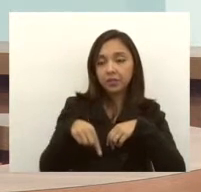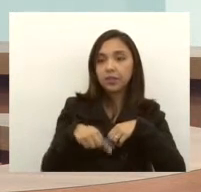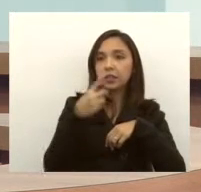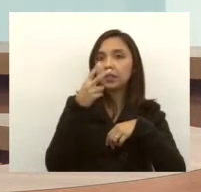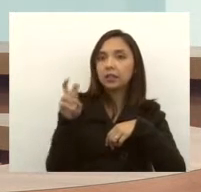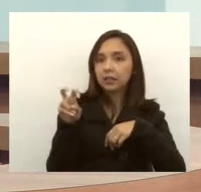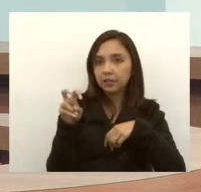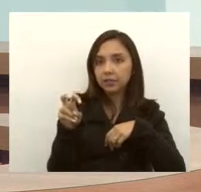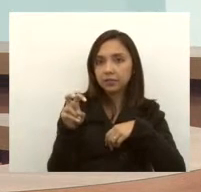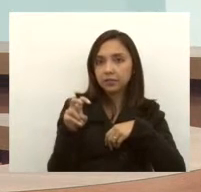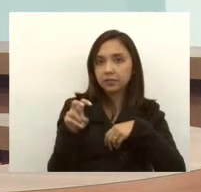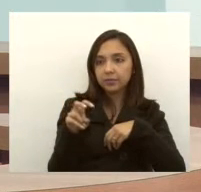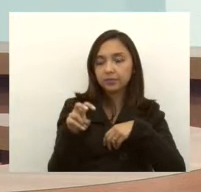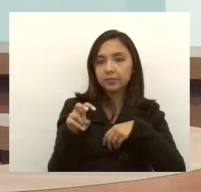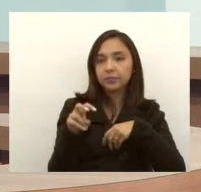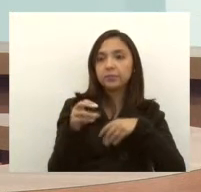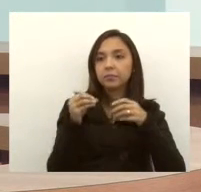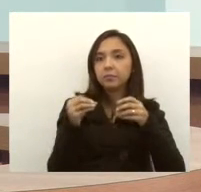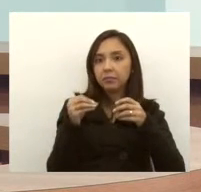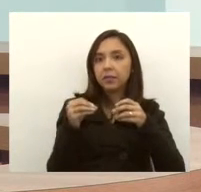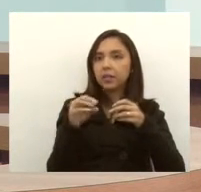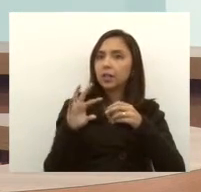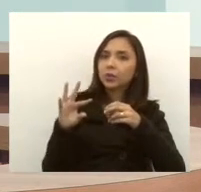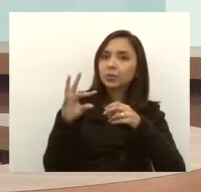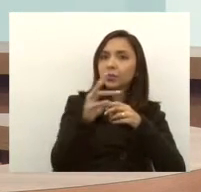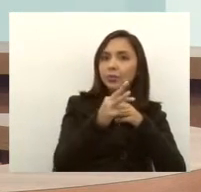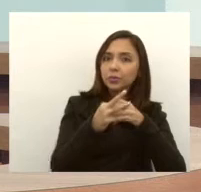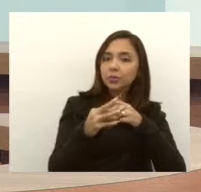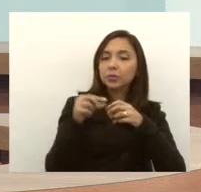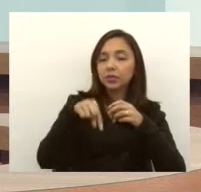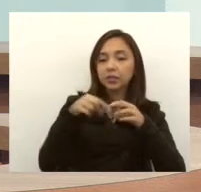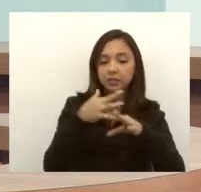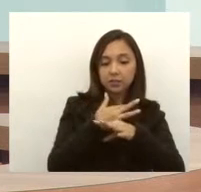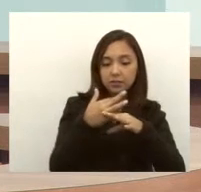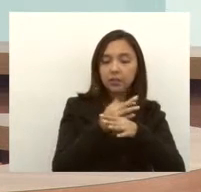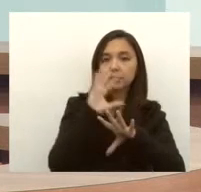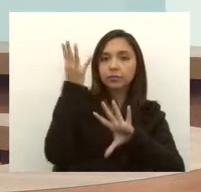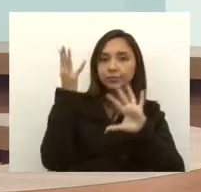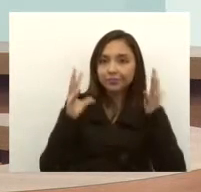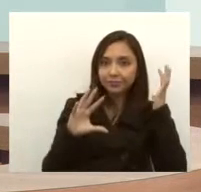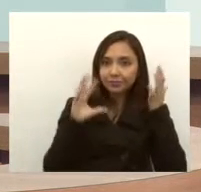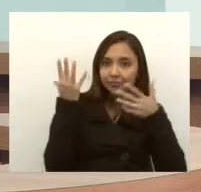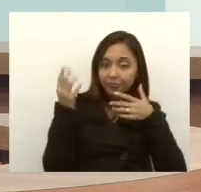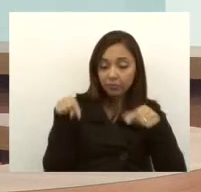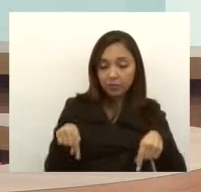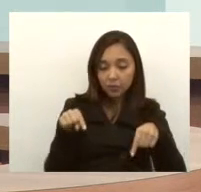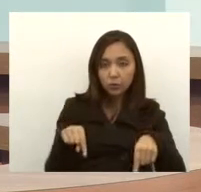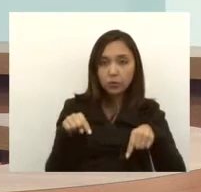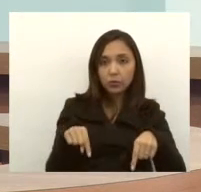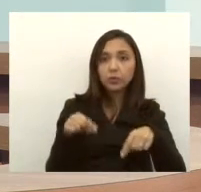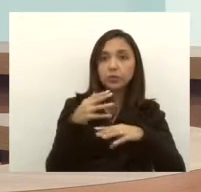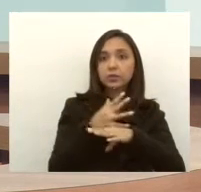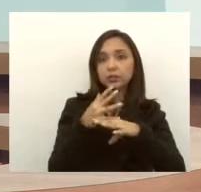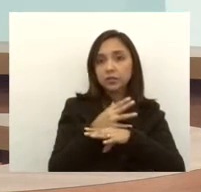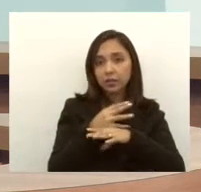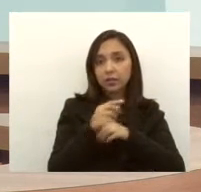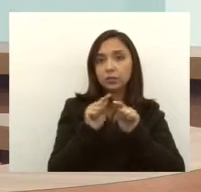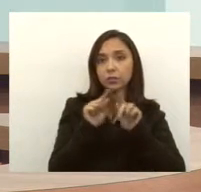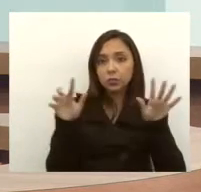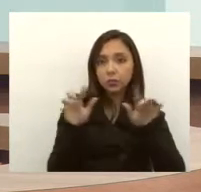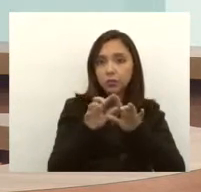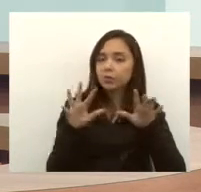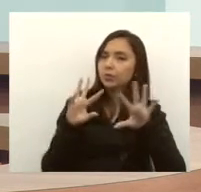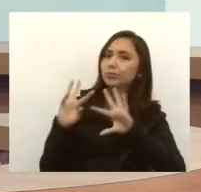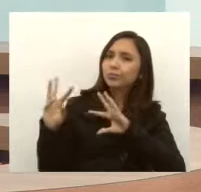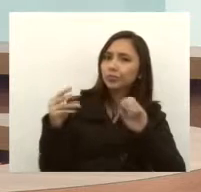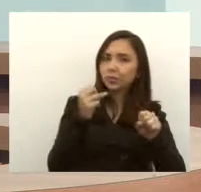15 assessores para poder ver tudo o que acontece nessa cidade. É difícil, vereador Chico. Hoje, a cidade de Guarulhos, todas